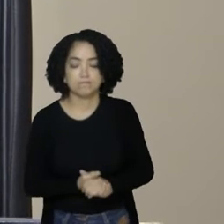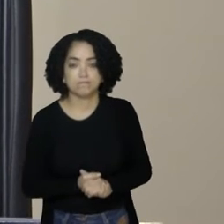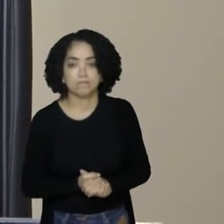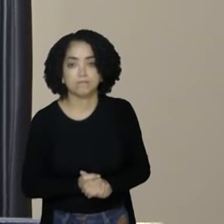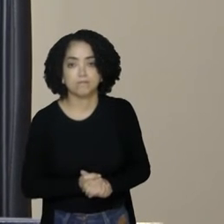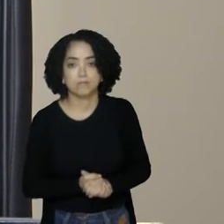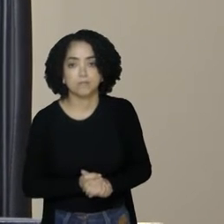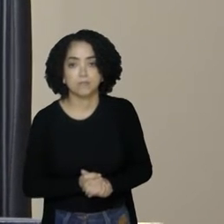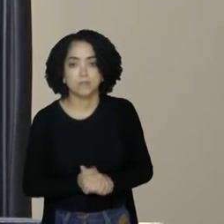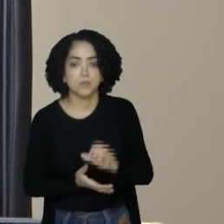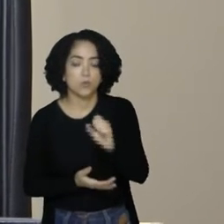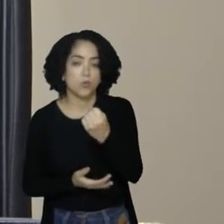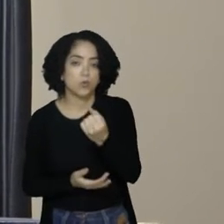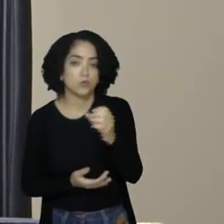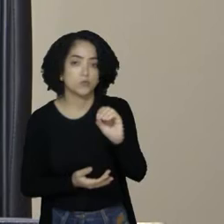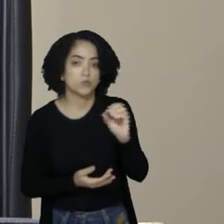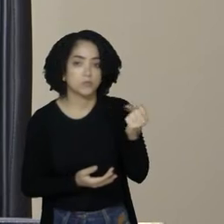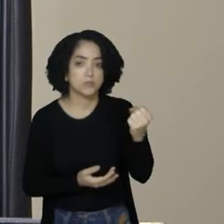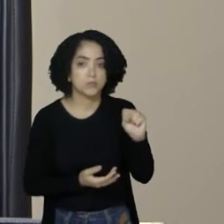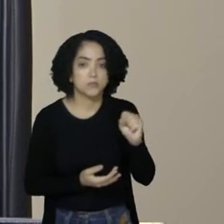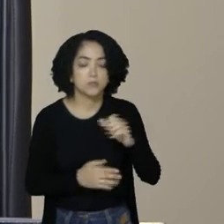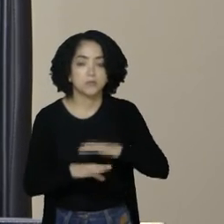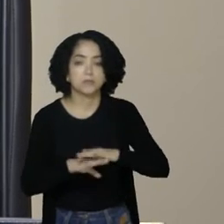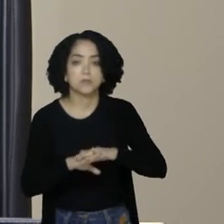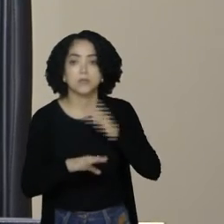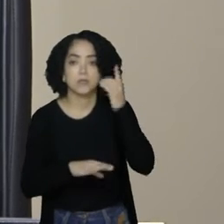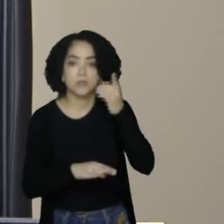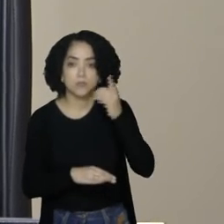Moção 808, deputado Altair Silva,